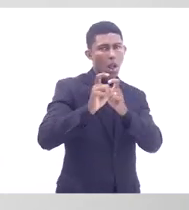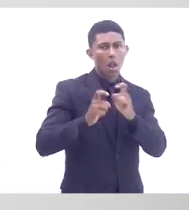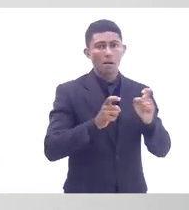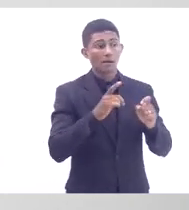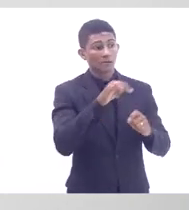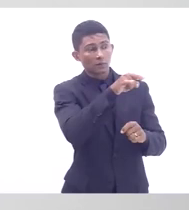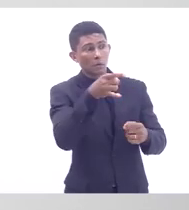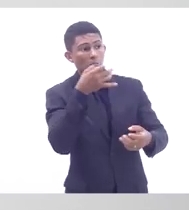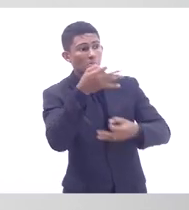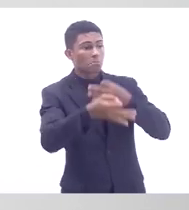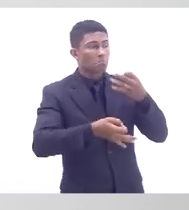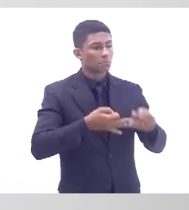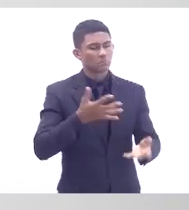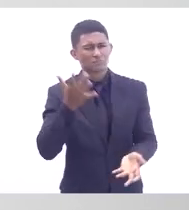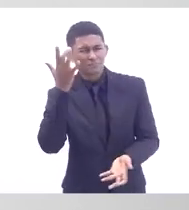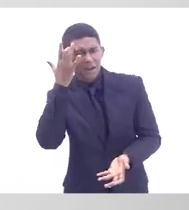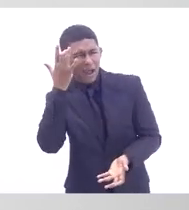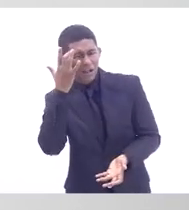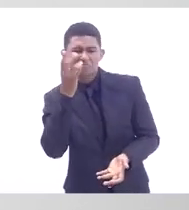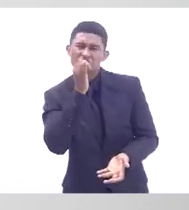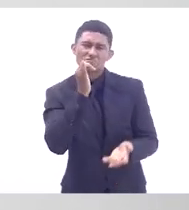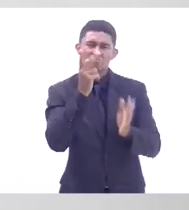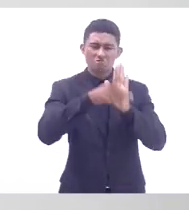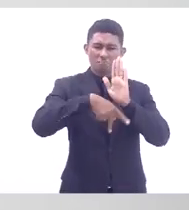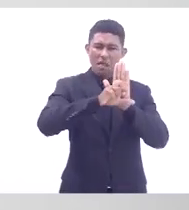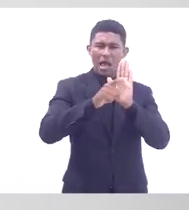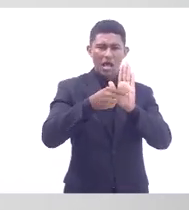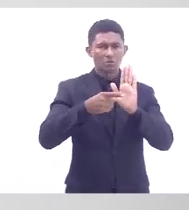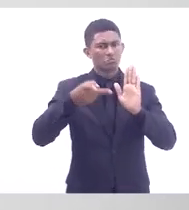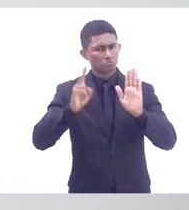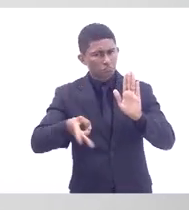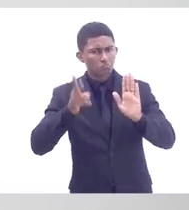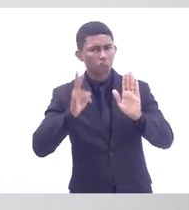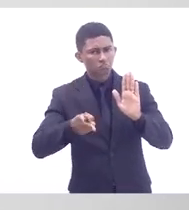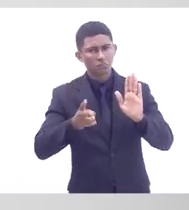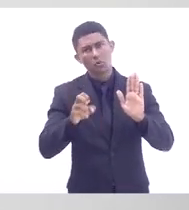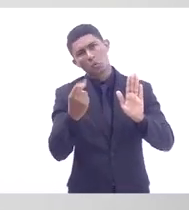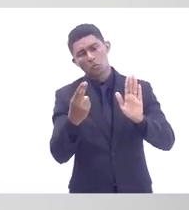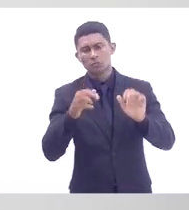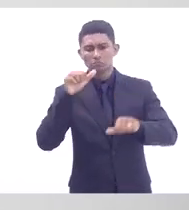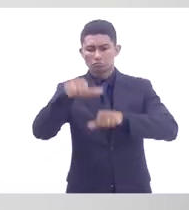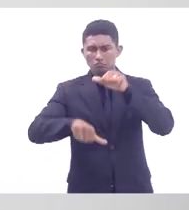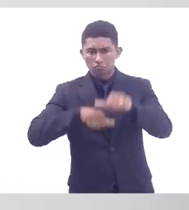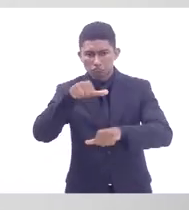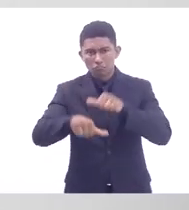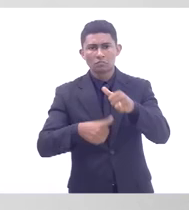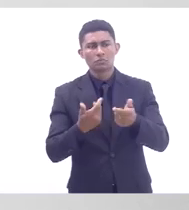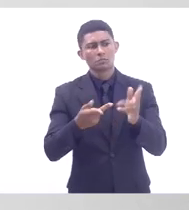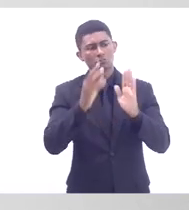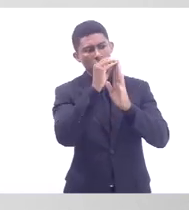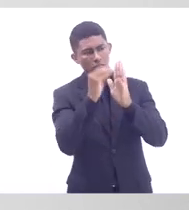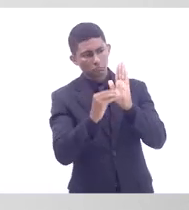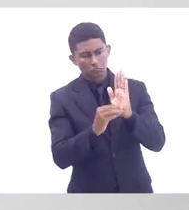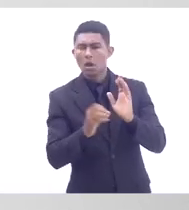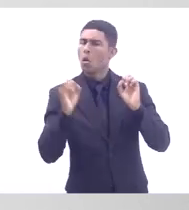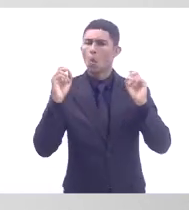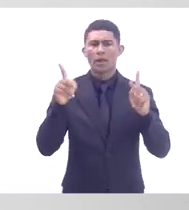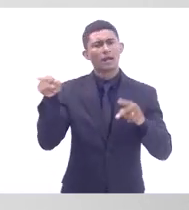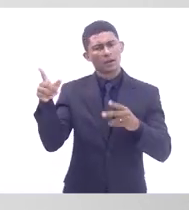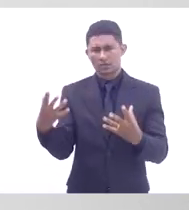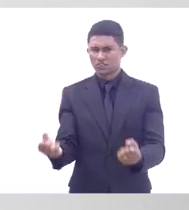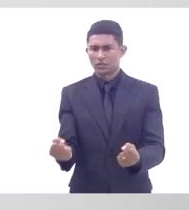seja se a comunidade Universitária achava achasse que o projeto deveria prosseguir ser modificados ser aprovado com modificações para ele tudo bem